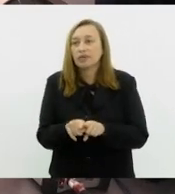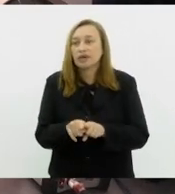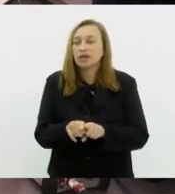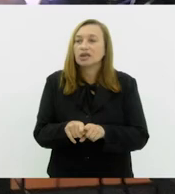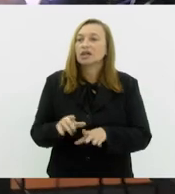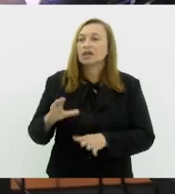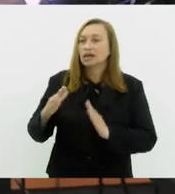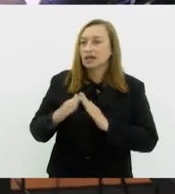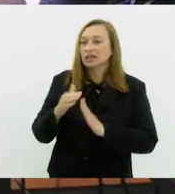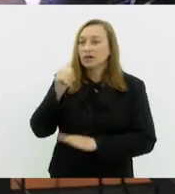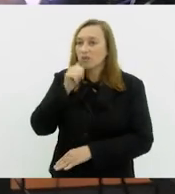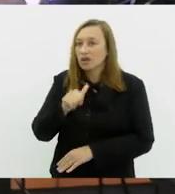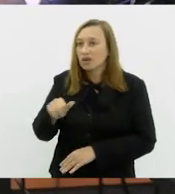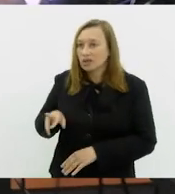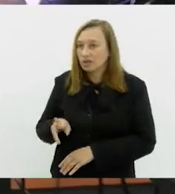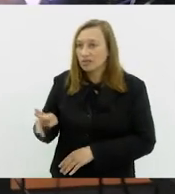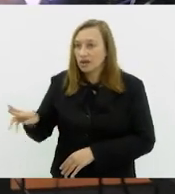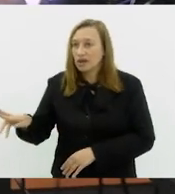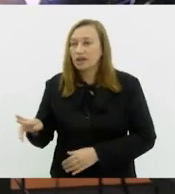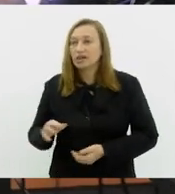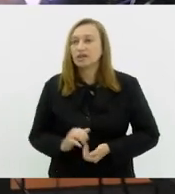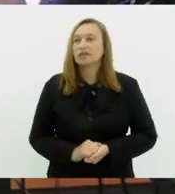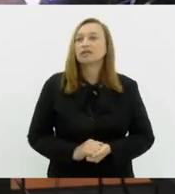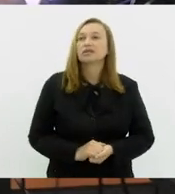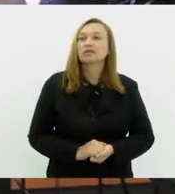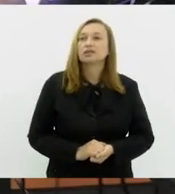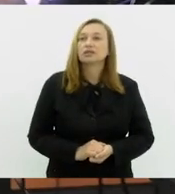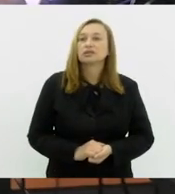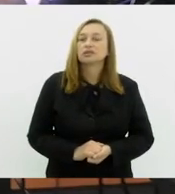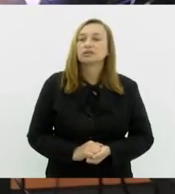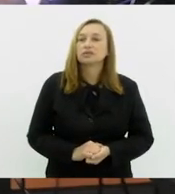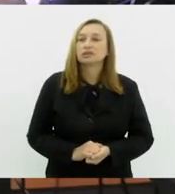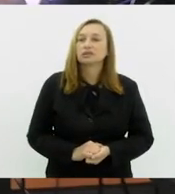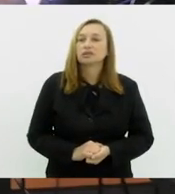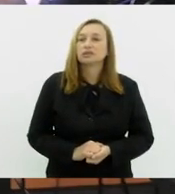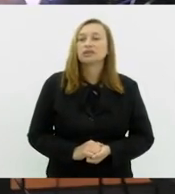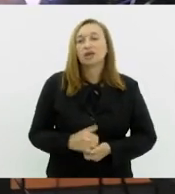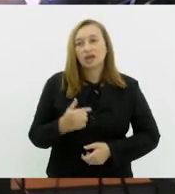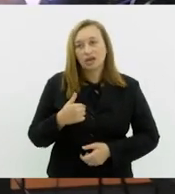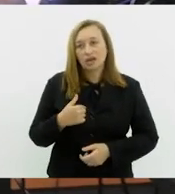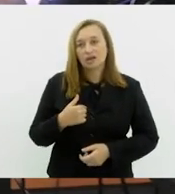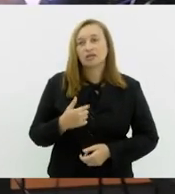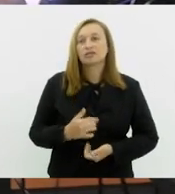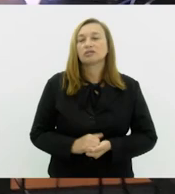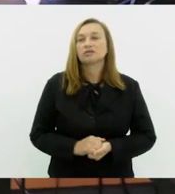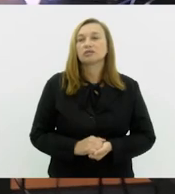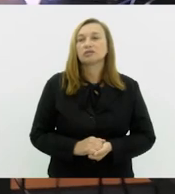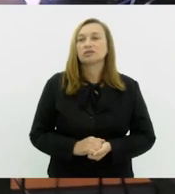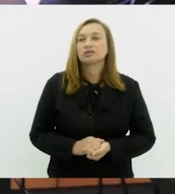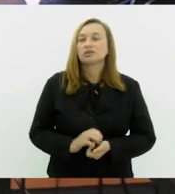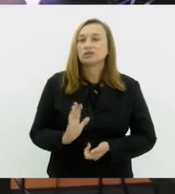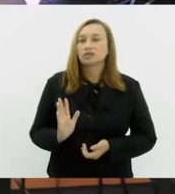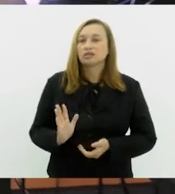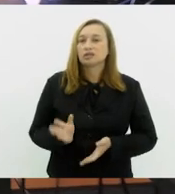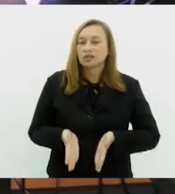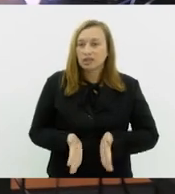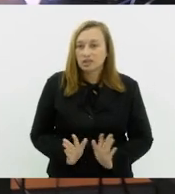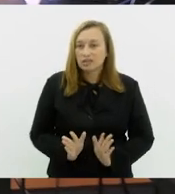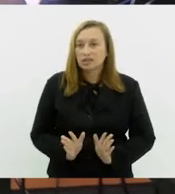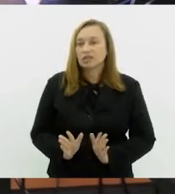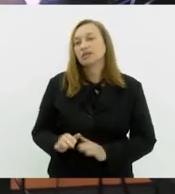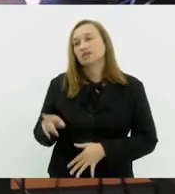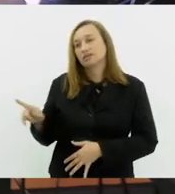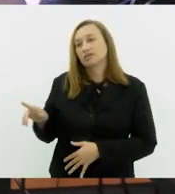das Mulheres da Maré, que é um dos equipamentos da rede da Maré, também cria, também da Maré, assim como Renata, e gostaria